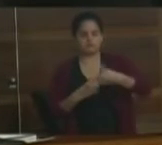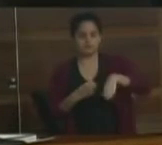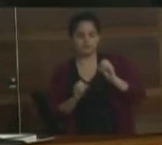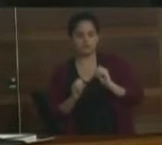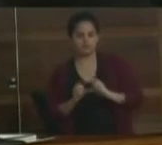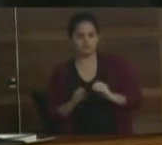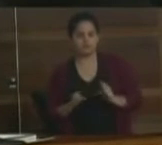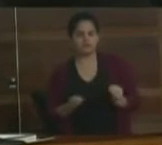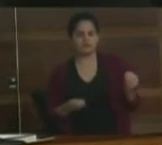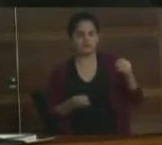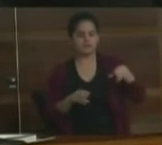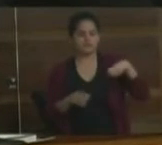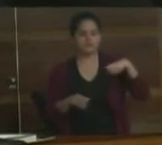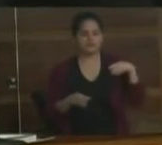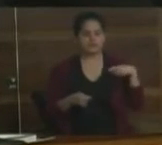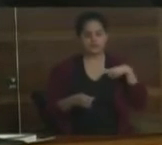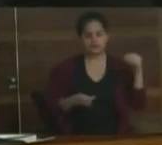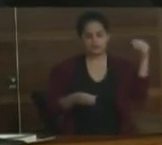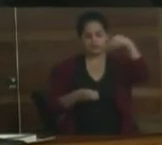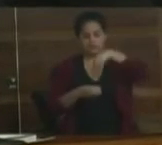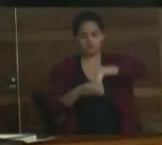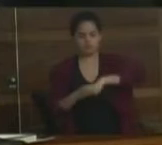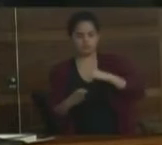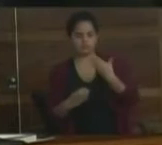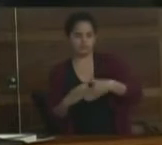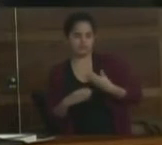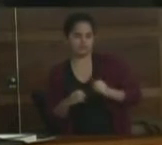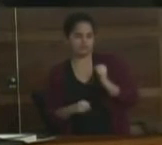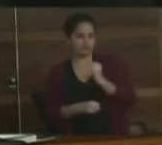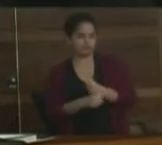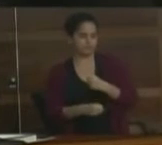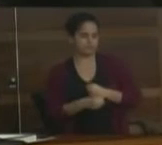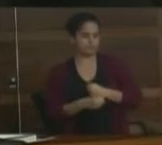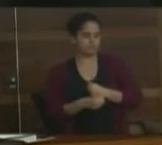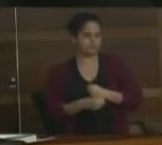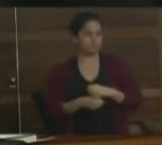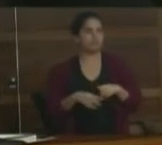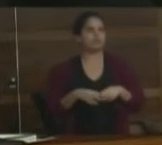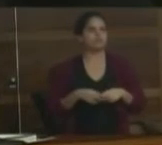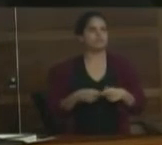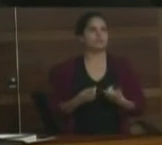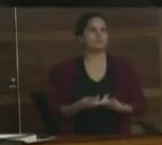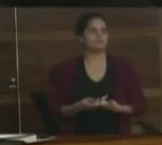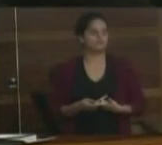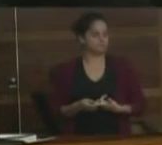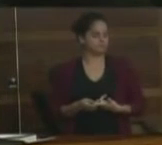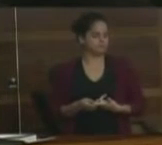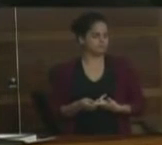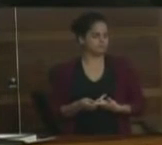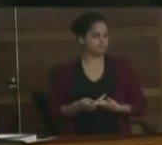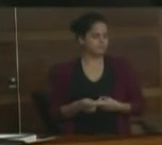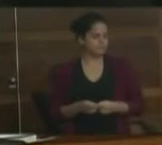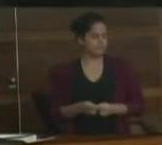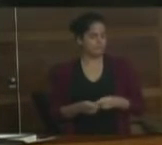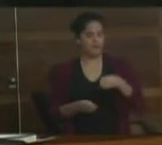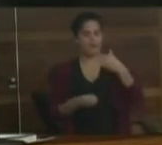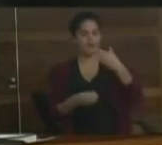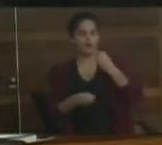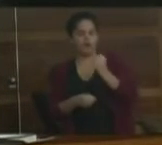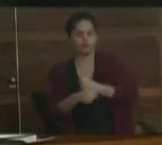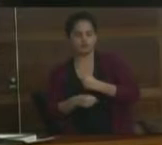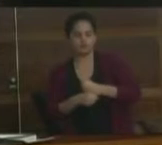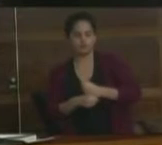dentro desta secretaria de desenvolvimento urbano então as obras da educação que a função 12 né carla